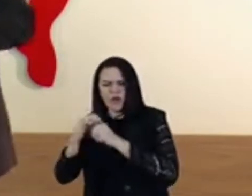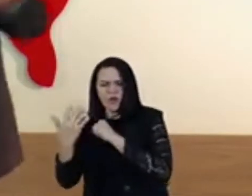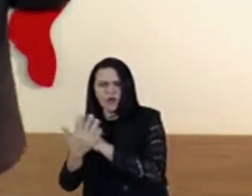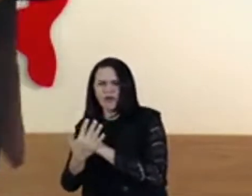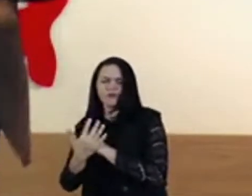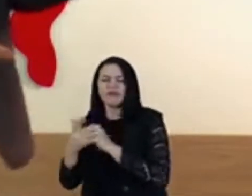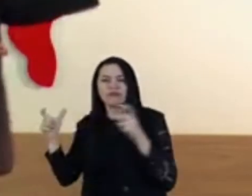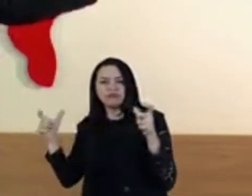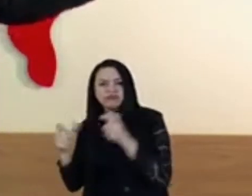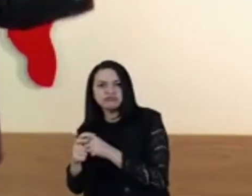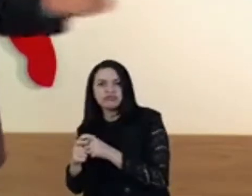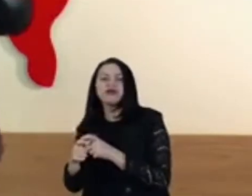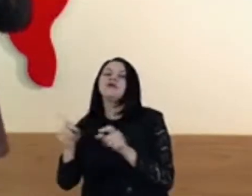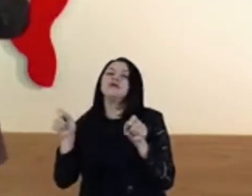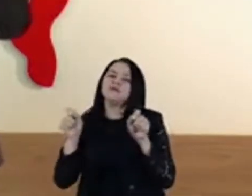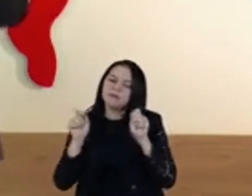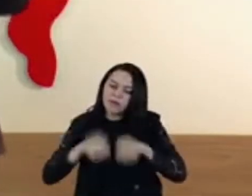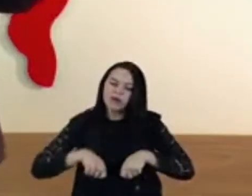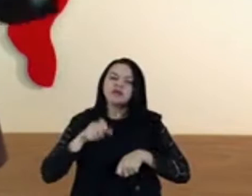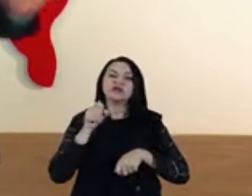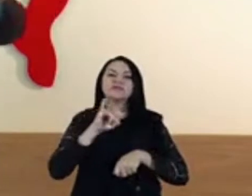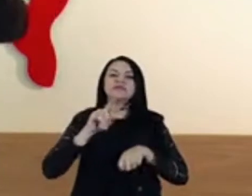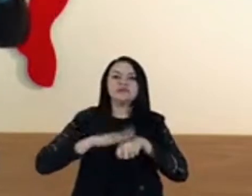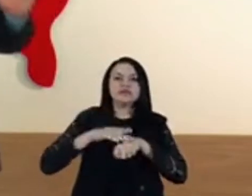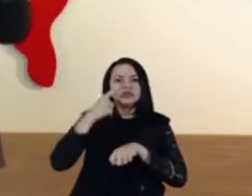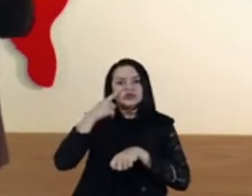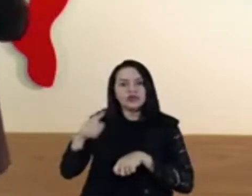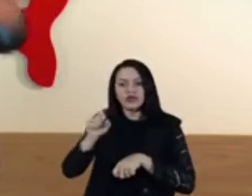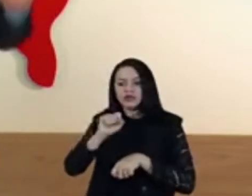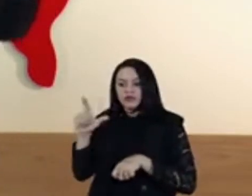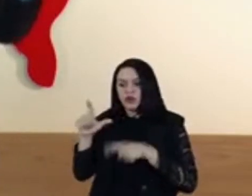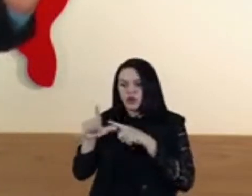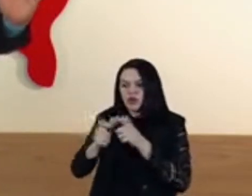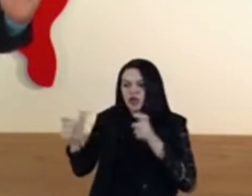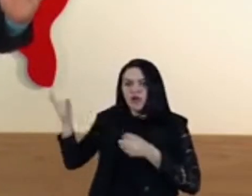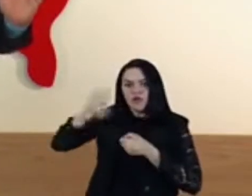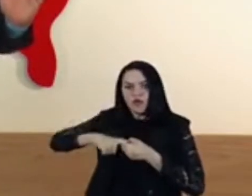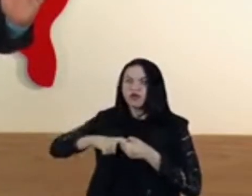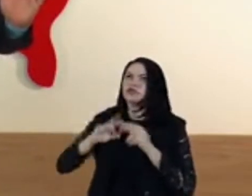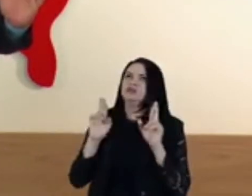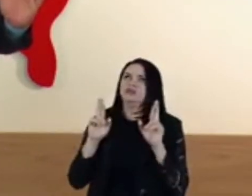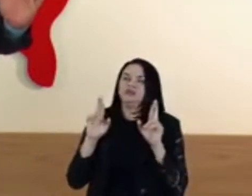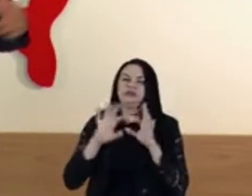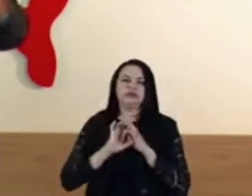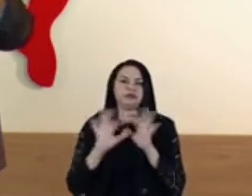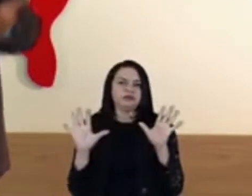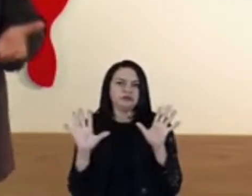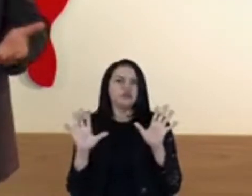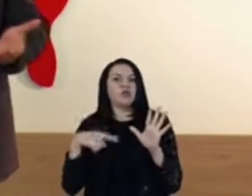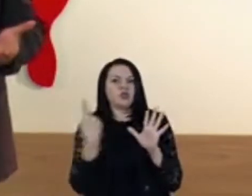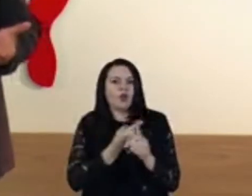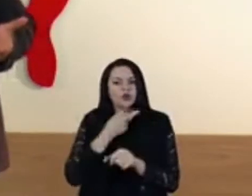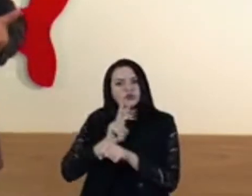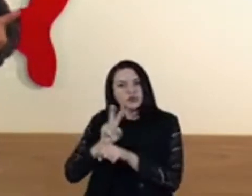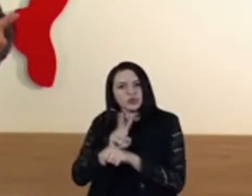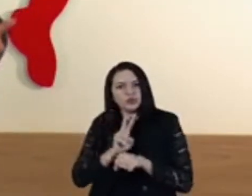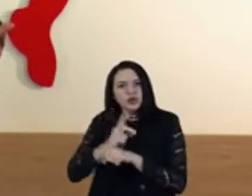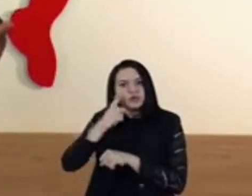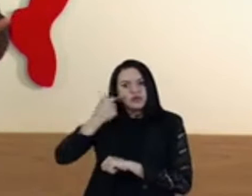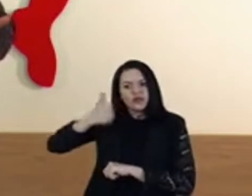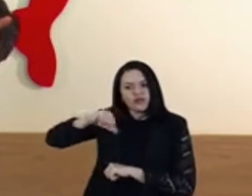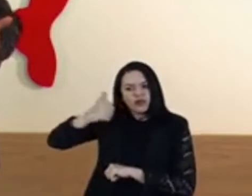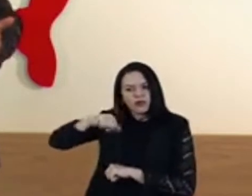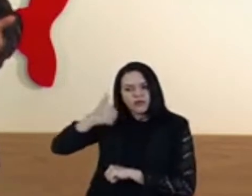podemos fazer ampliação em São Luís se houver necessidade, que Deus nos livre. Tivemos o cuidado também de